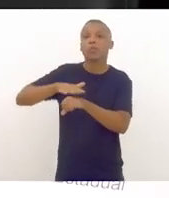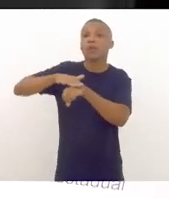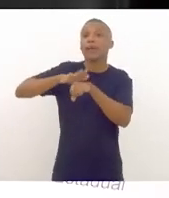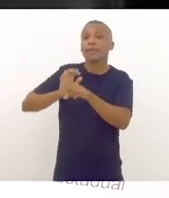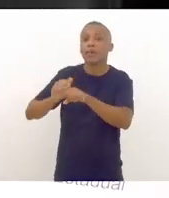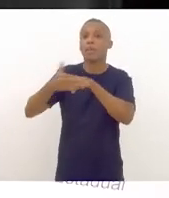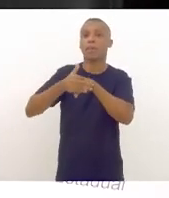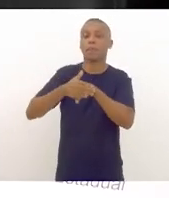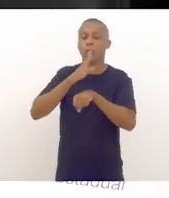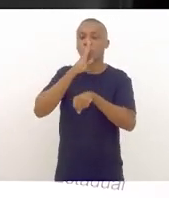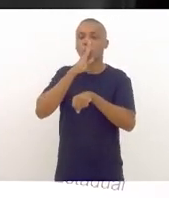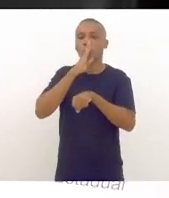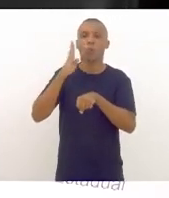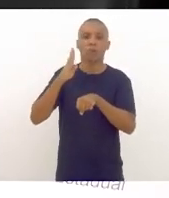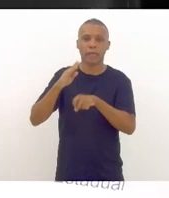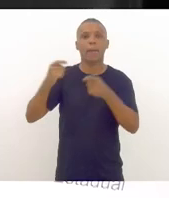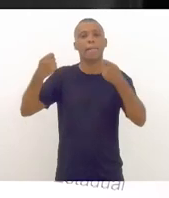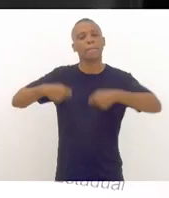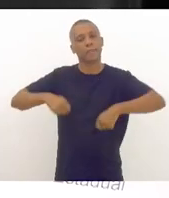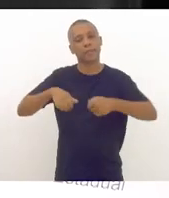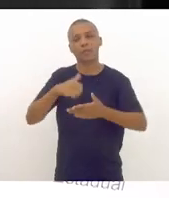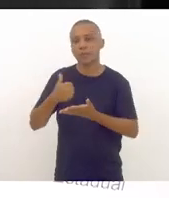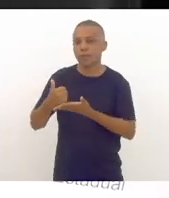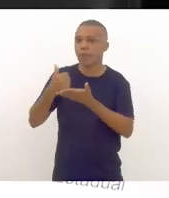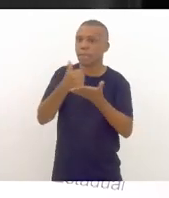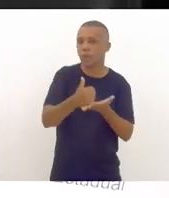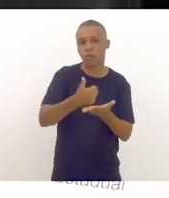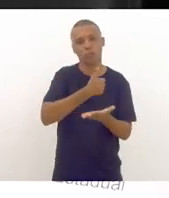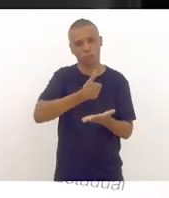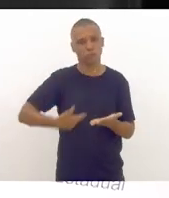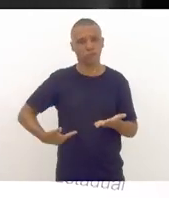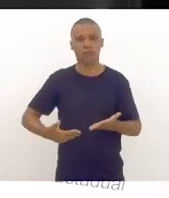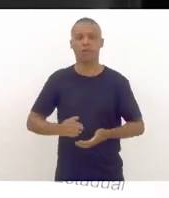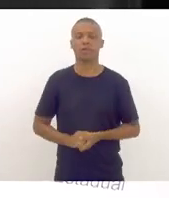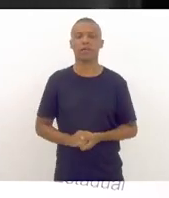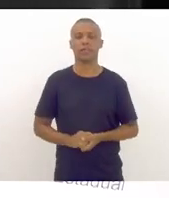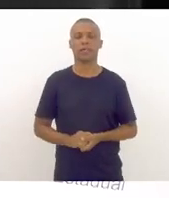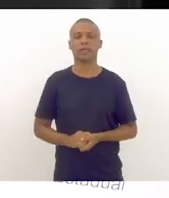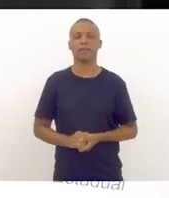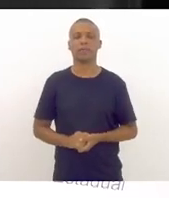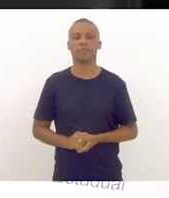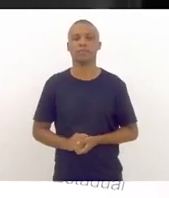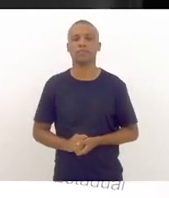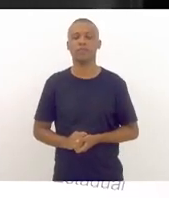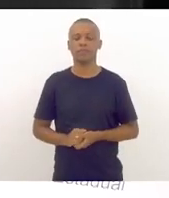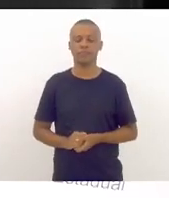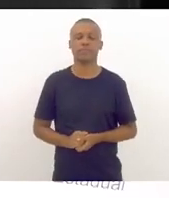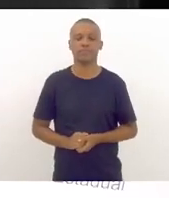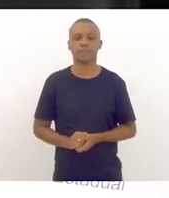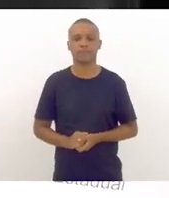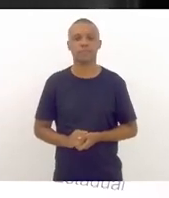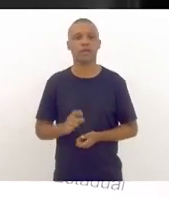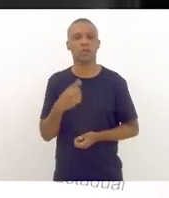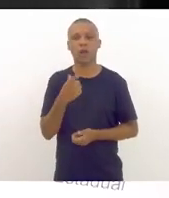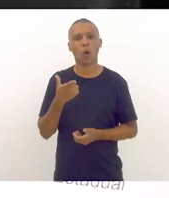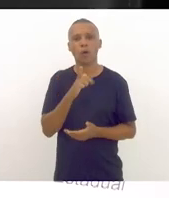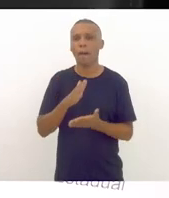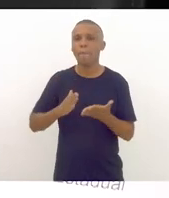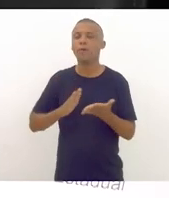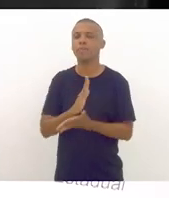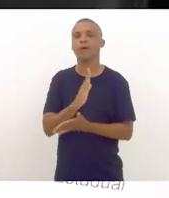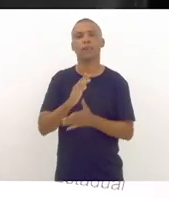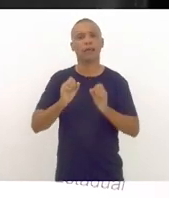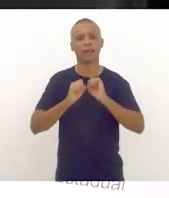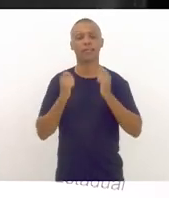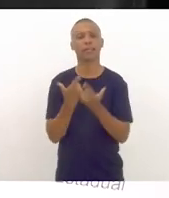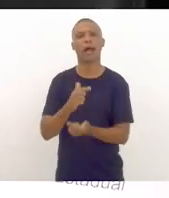tanto precisam de apoio do poder público. E quando a gente aprovou nessa casa,